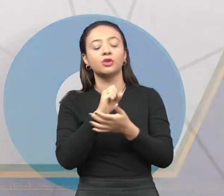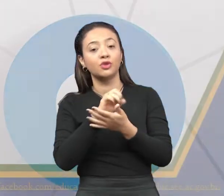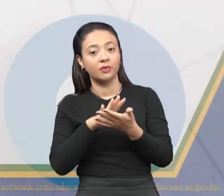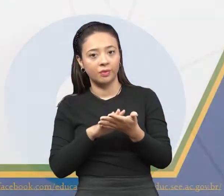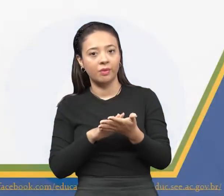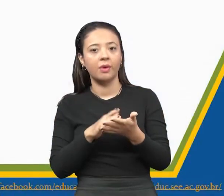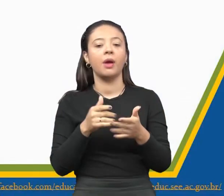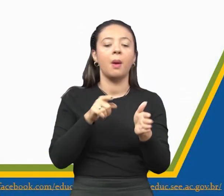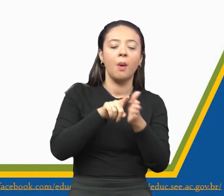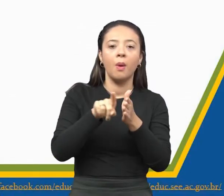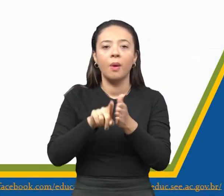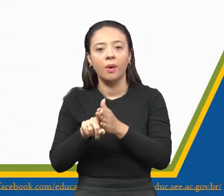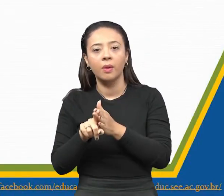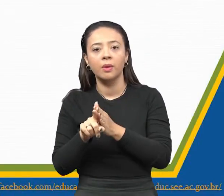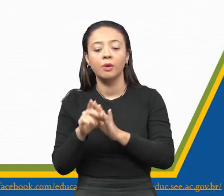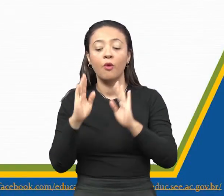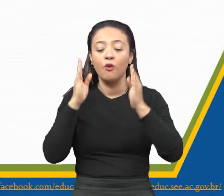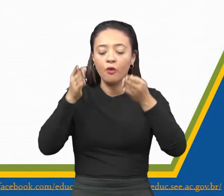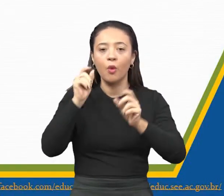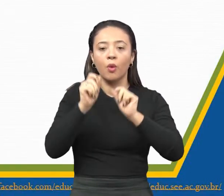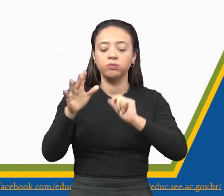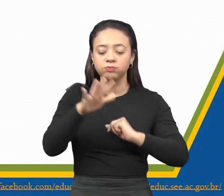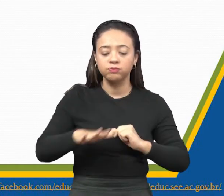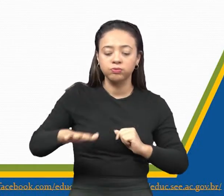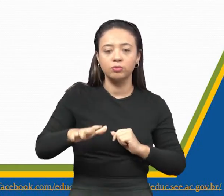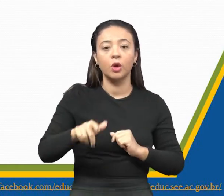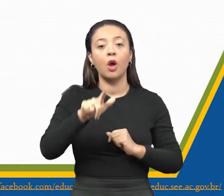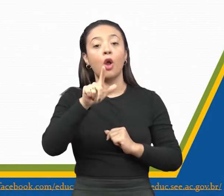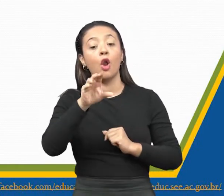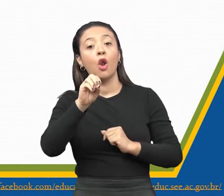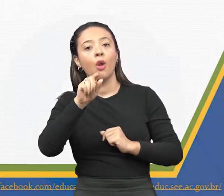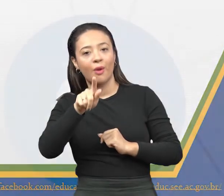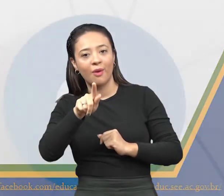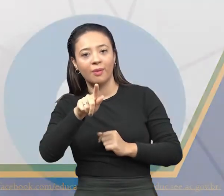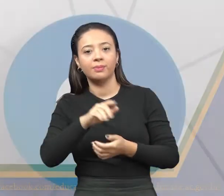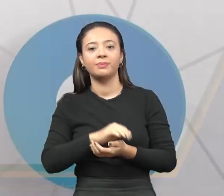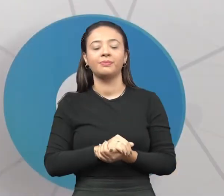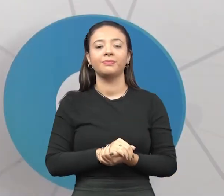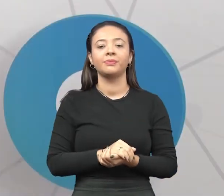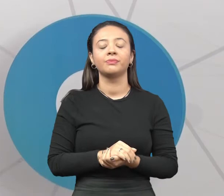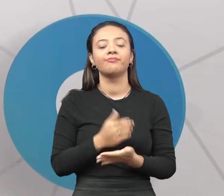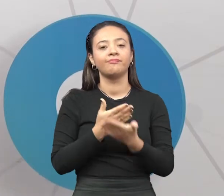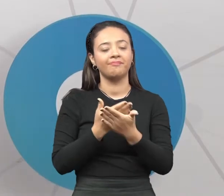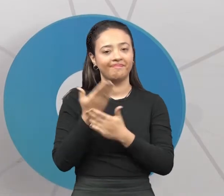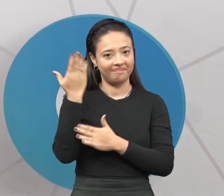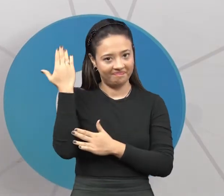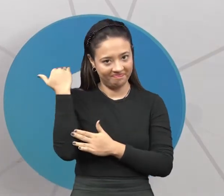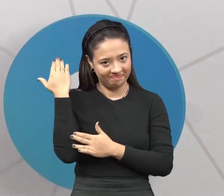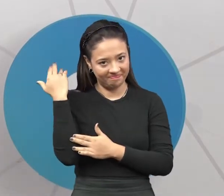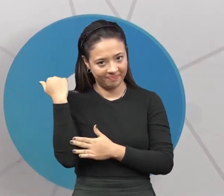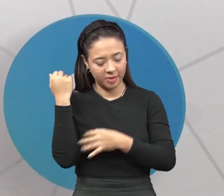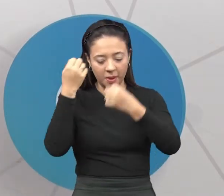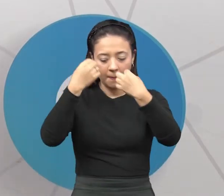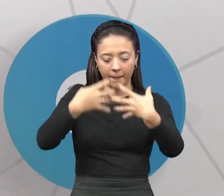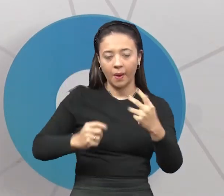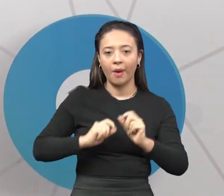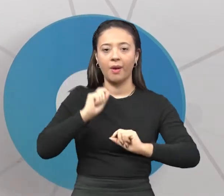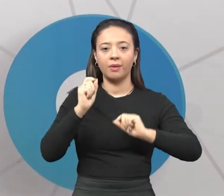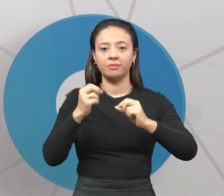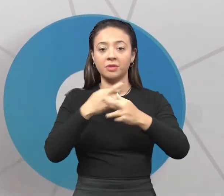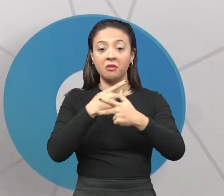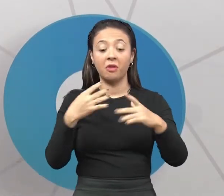problemas voltado às funções logarítmicas. No nosso último encontro, nós falamos acerca